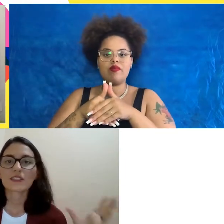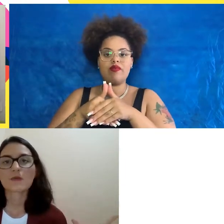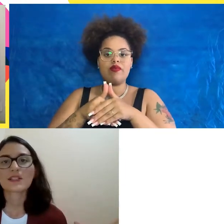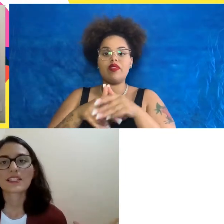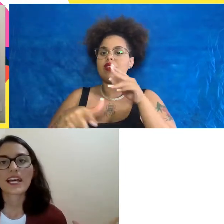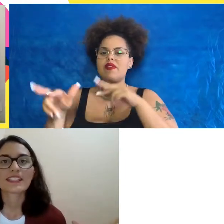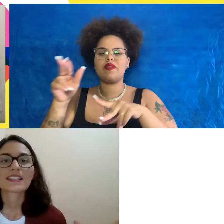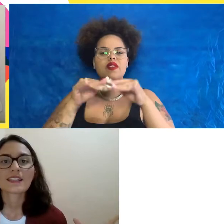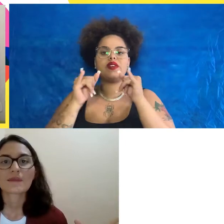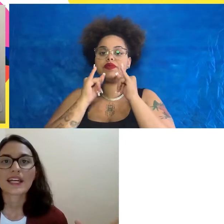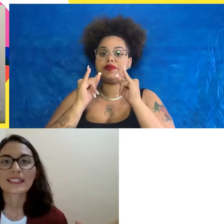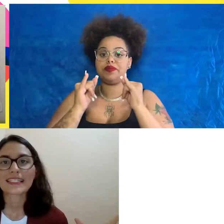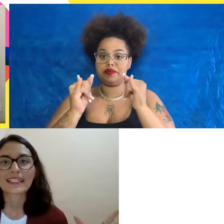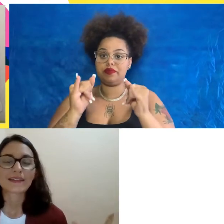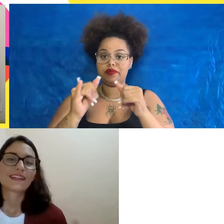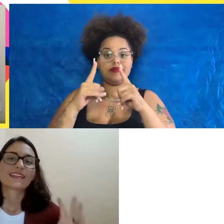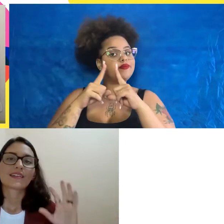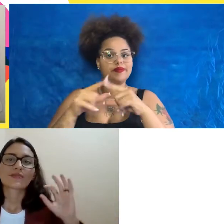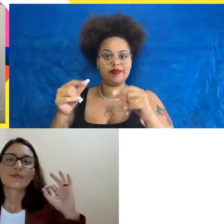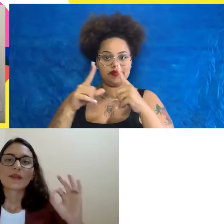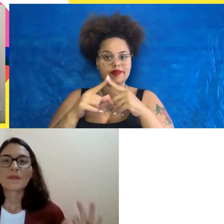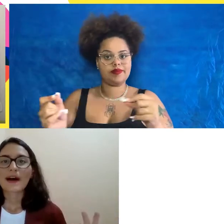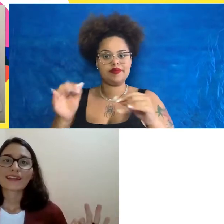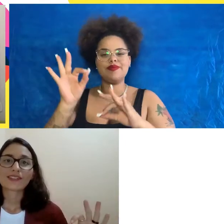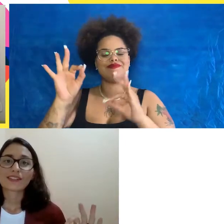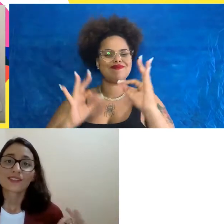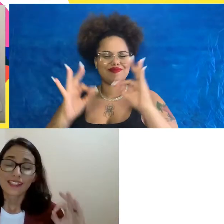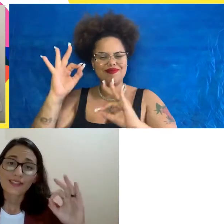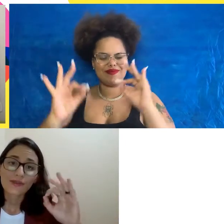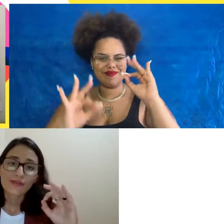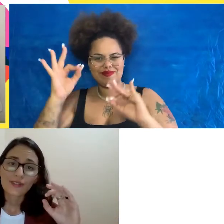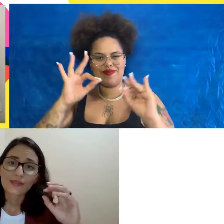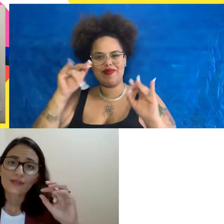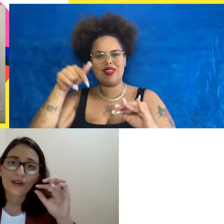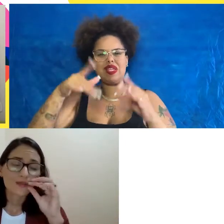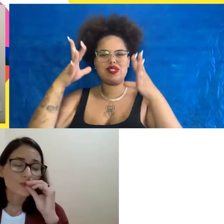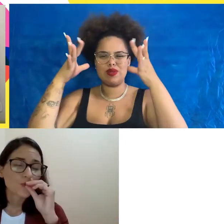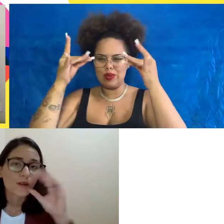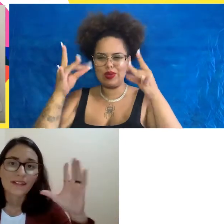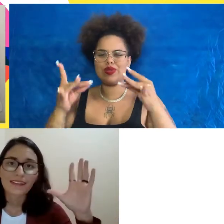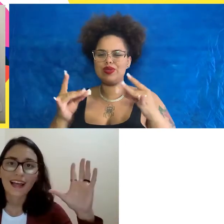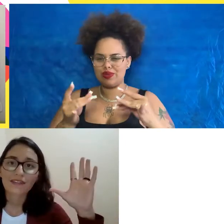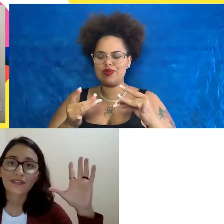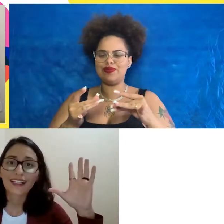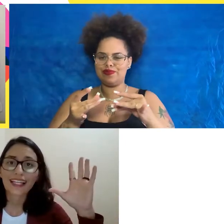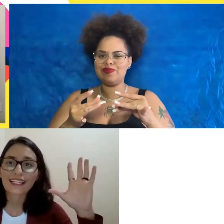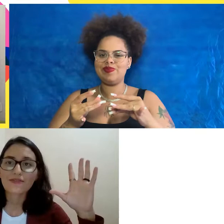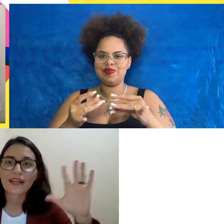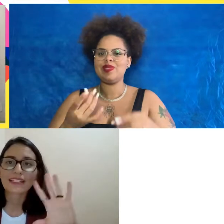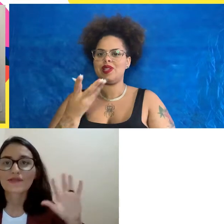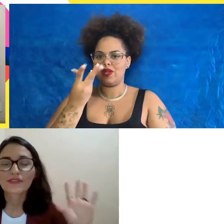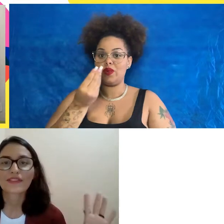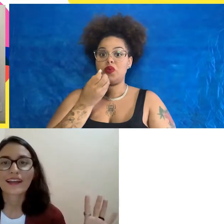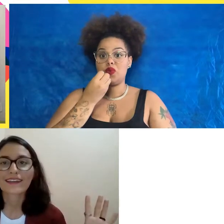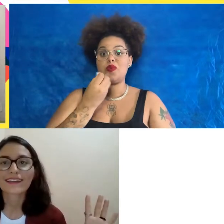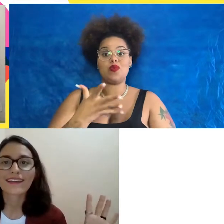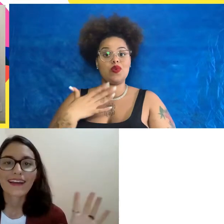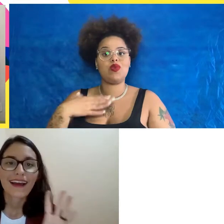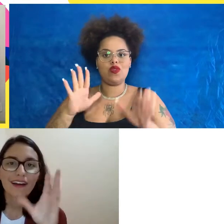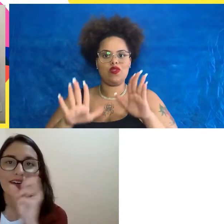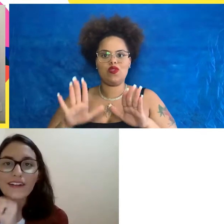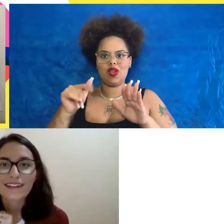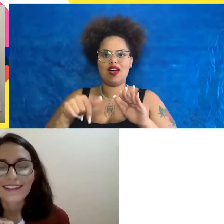em várias publicidades em Brasília. Então, se prepara, gente, que esse conteúdo, ó, tá? Filé demais. Eu vou ficar